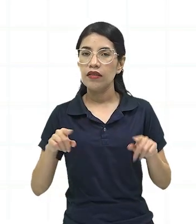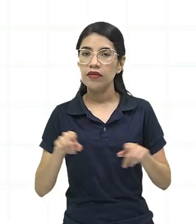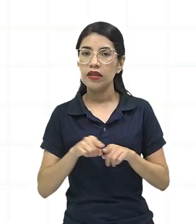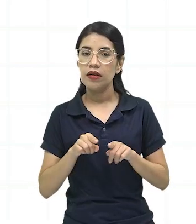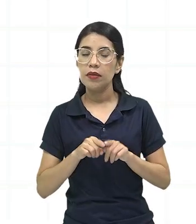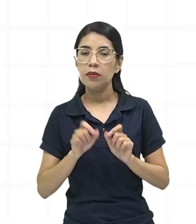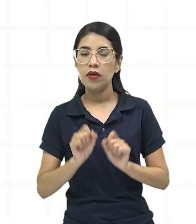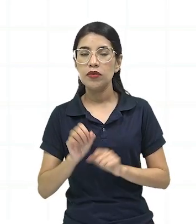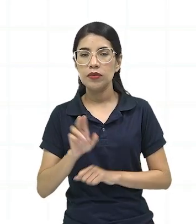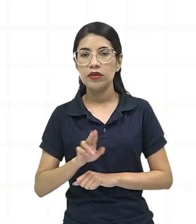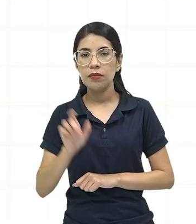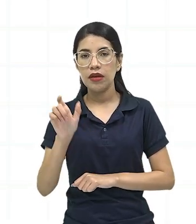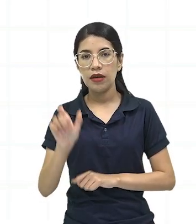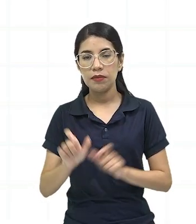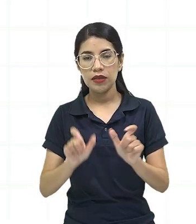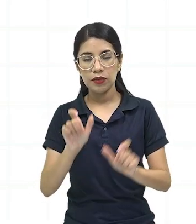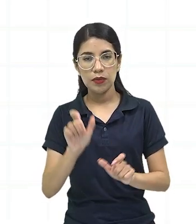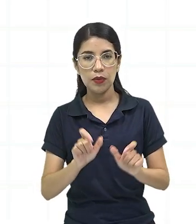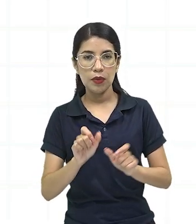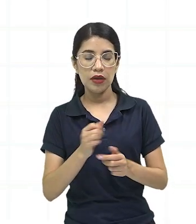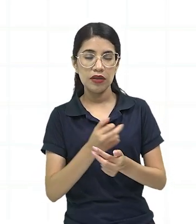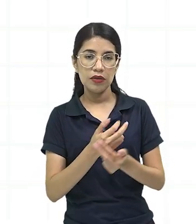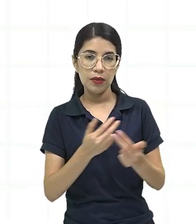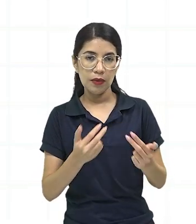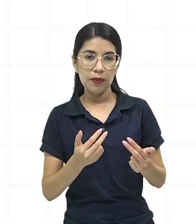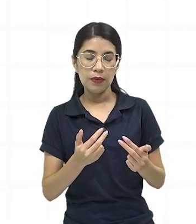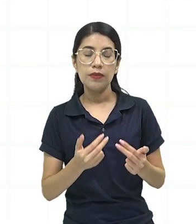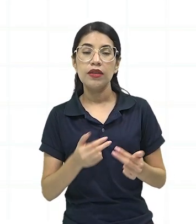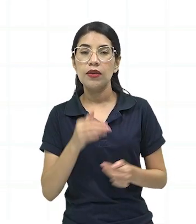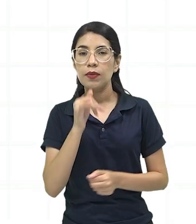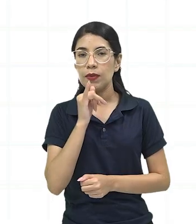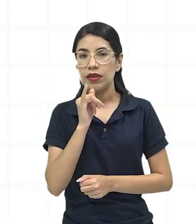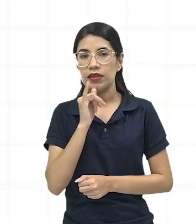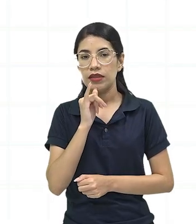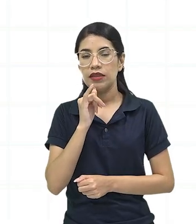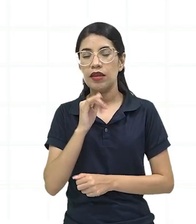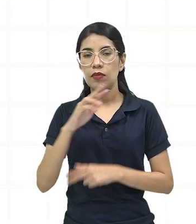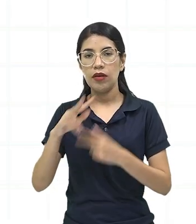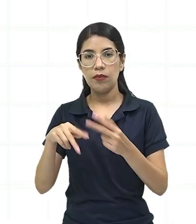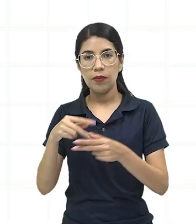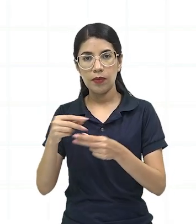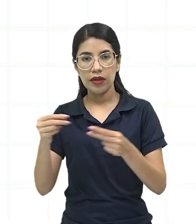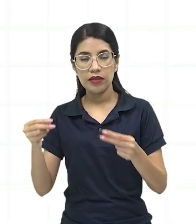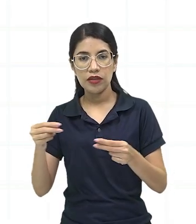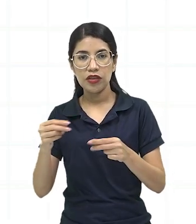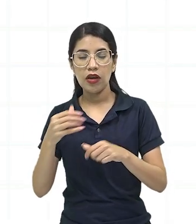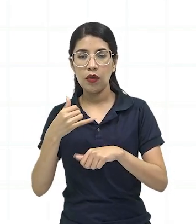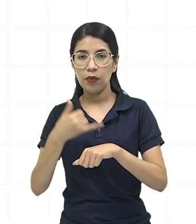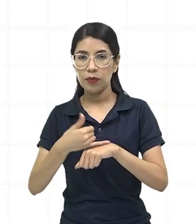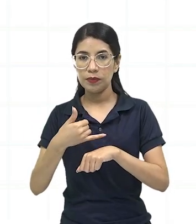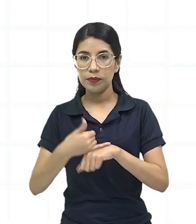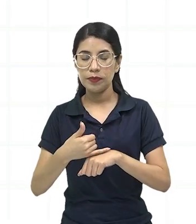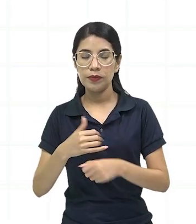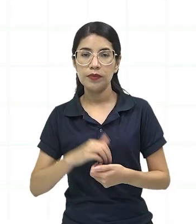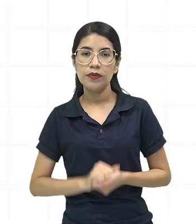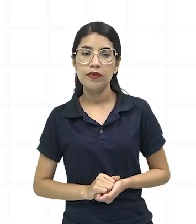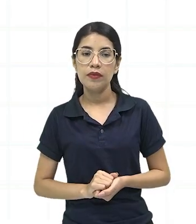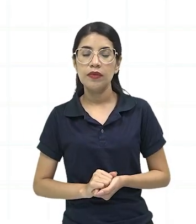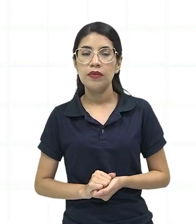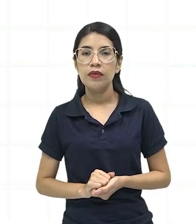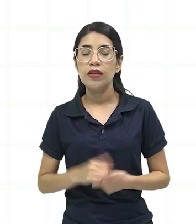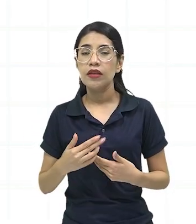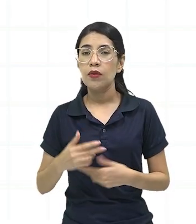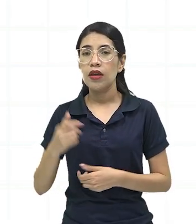usar tanto para pessoa como para coisas, objetos. Né? No caso aqui, presente é um objeto. Então, ok, né? Paula,